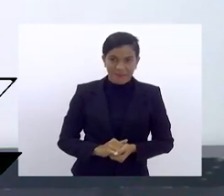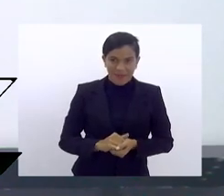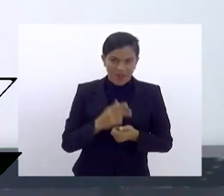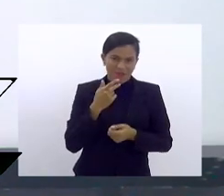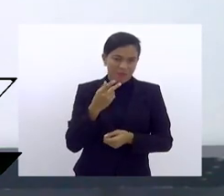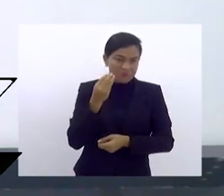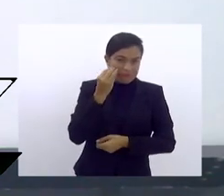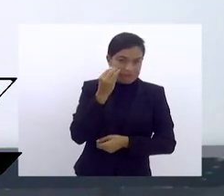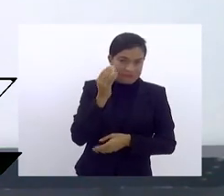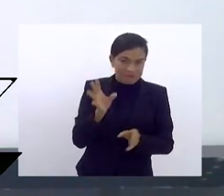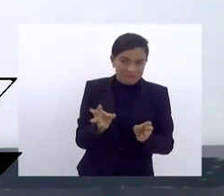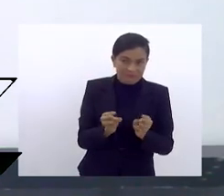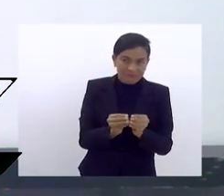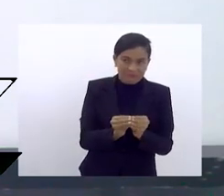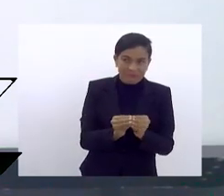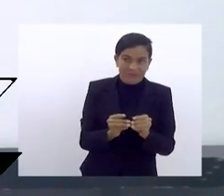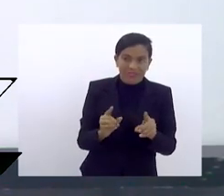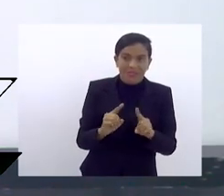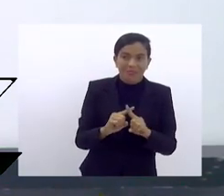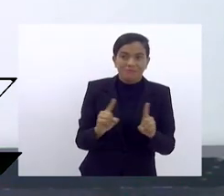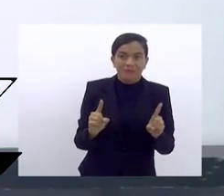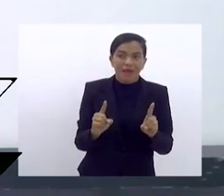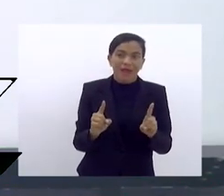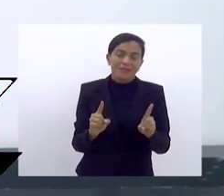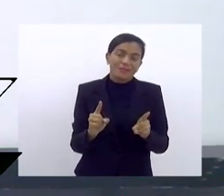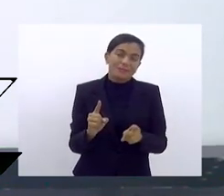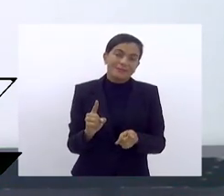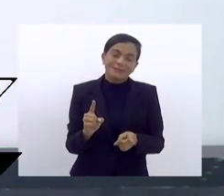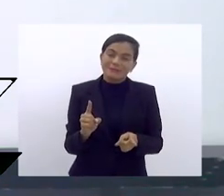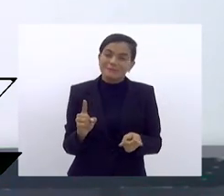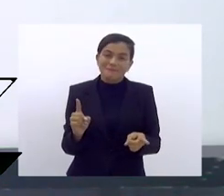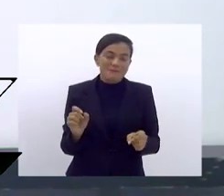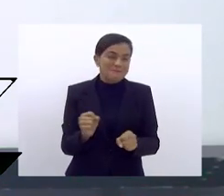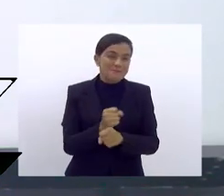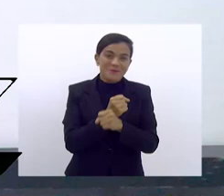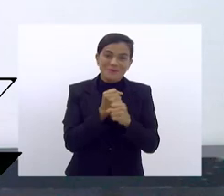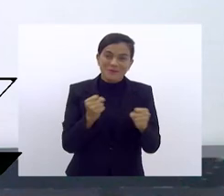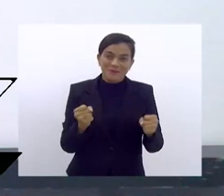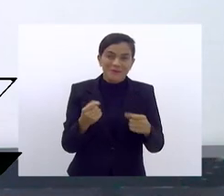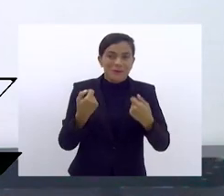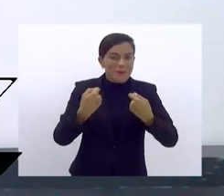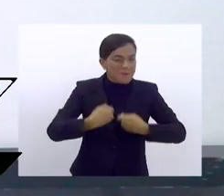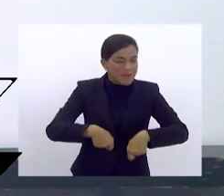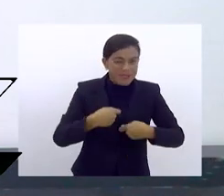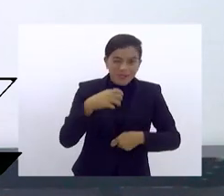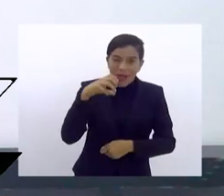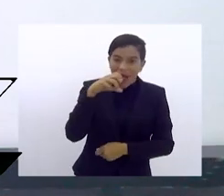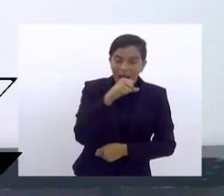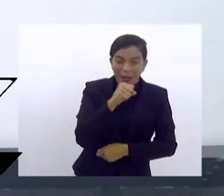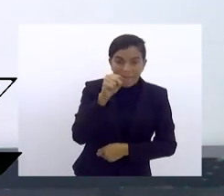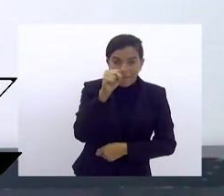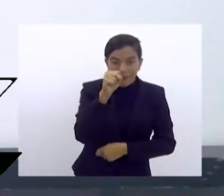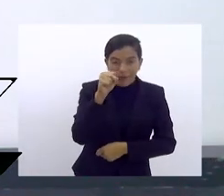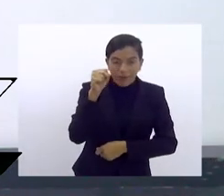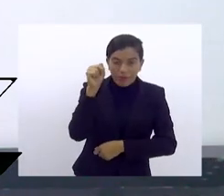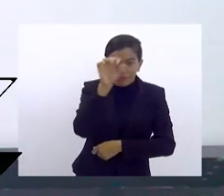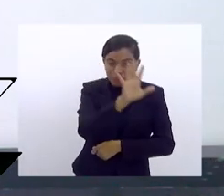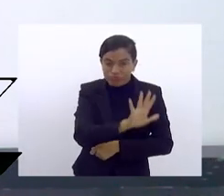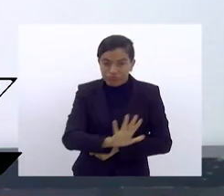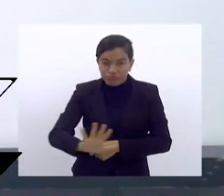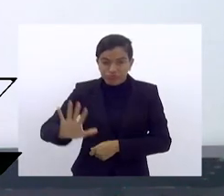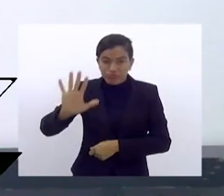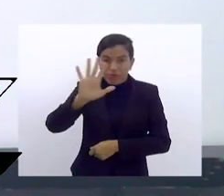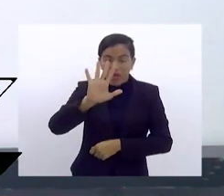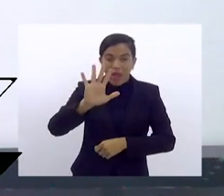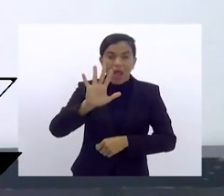breve presidente mas não poderia deixar de me furtar traçar um rápido panorama histórico do aumento da